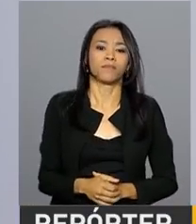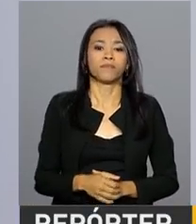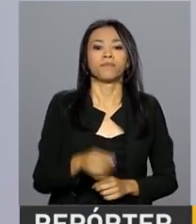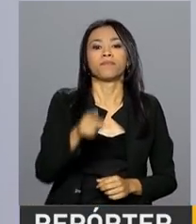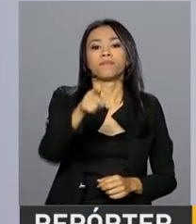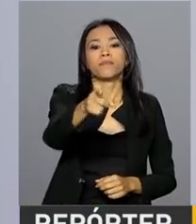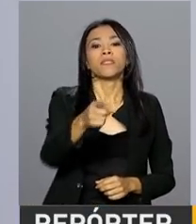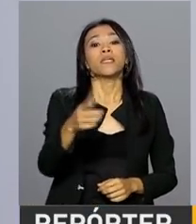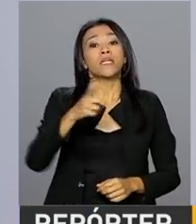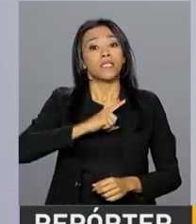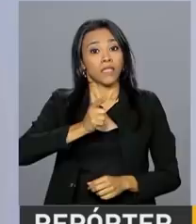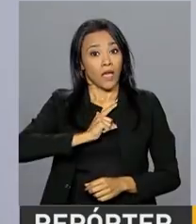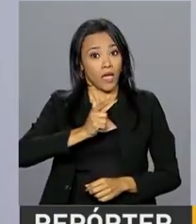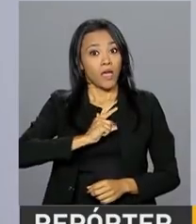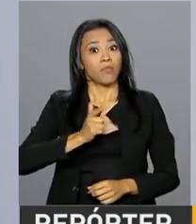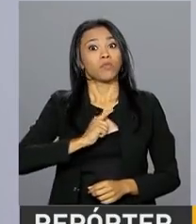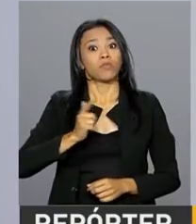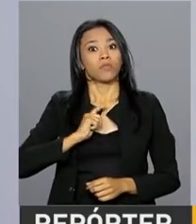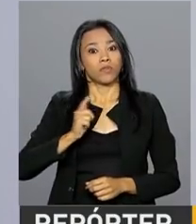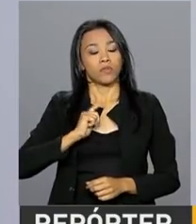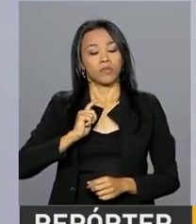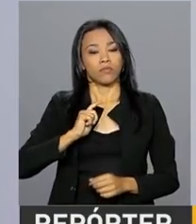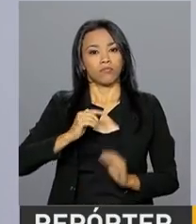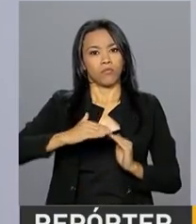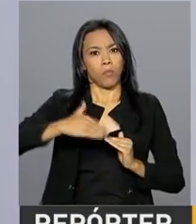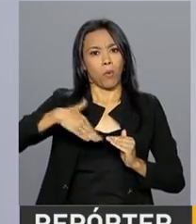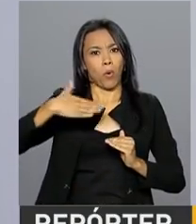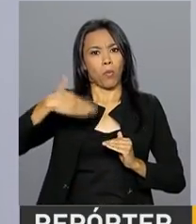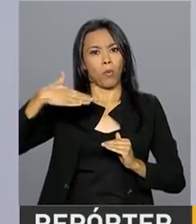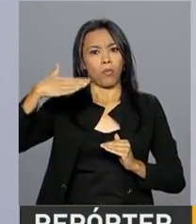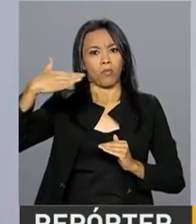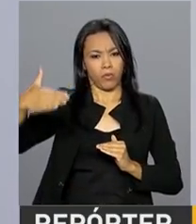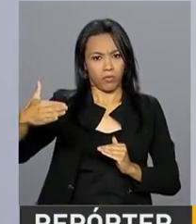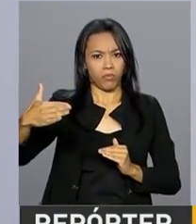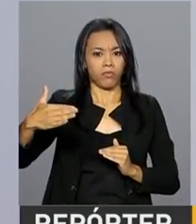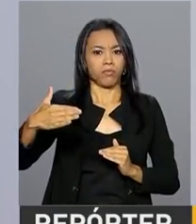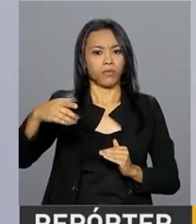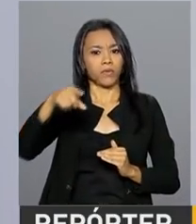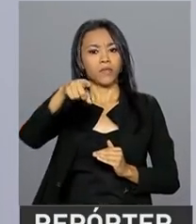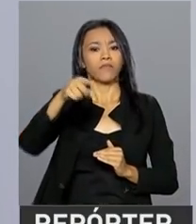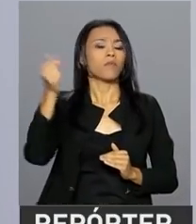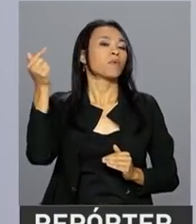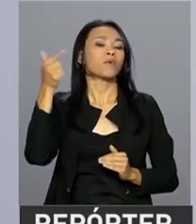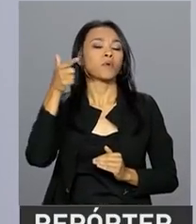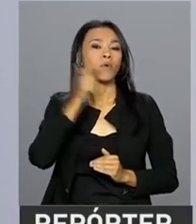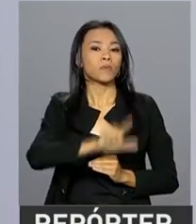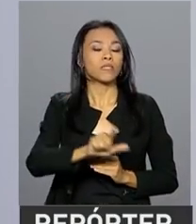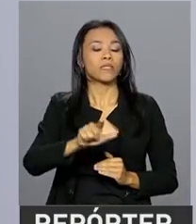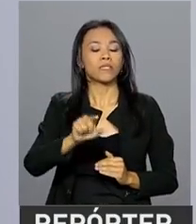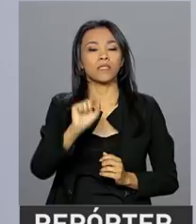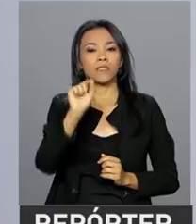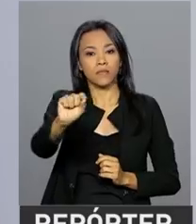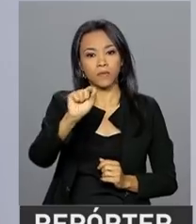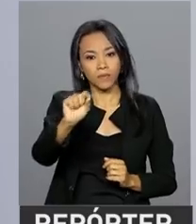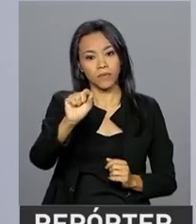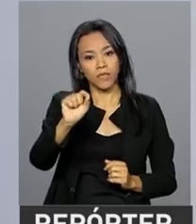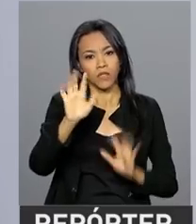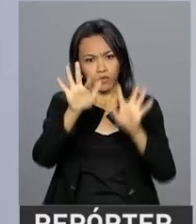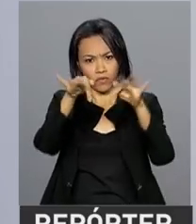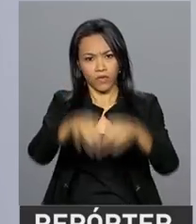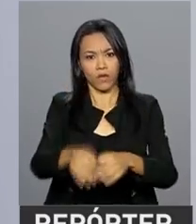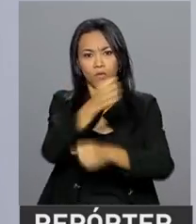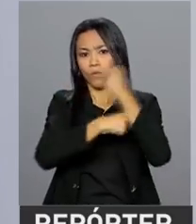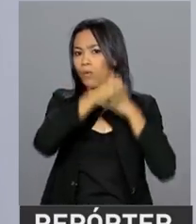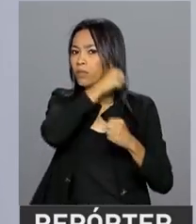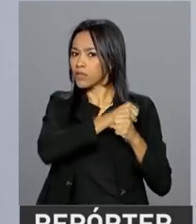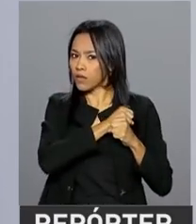crescimento constante das despesas primárias do governo central e atingindo um pico no final do ano passado